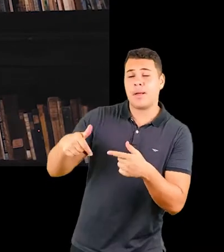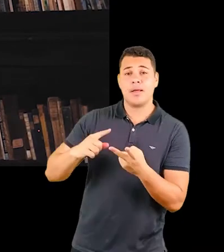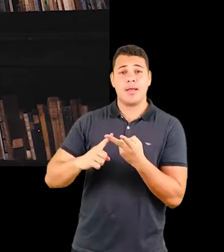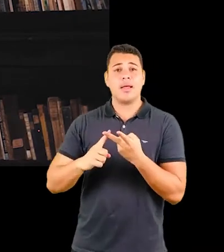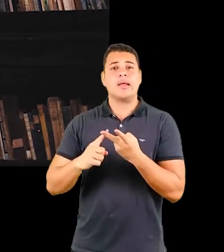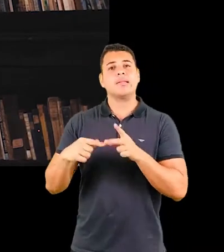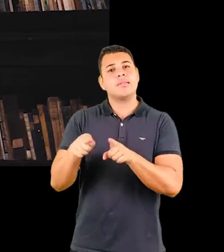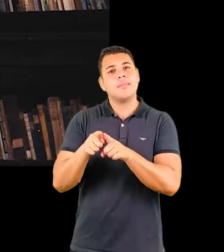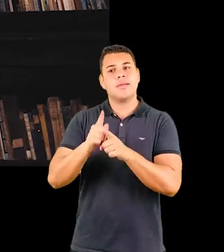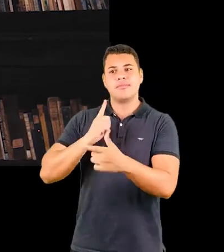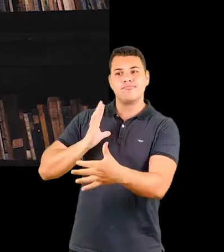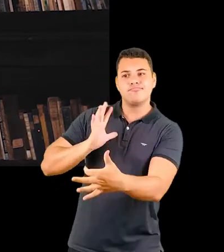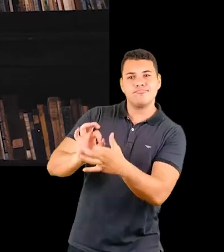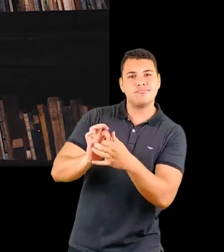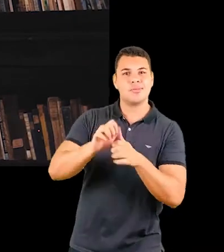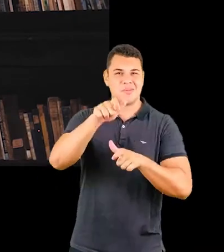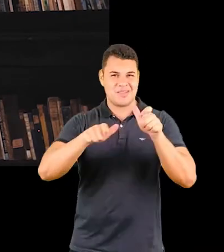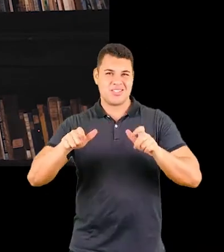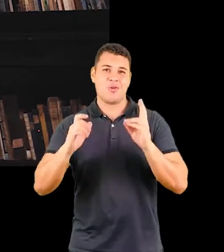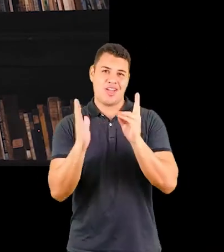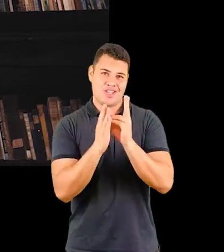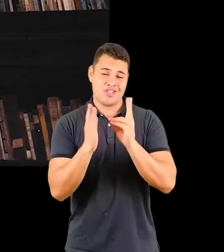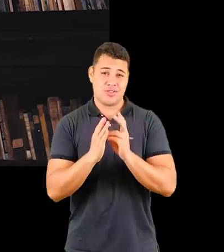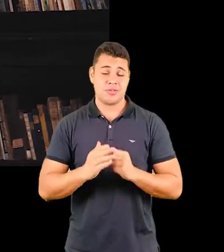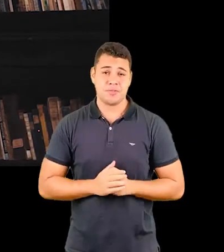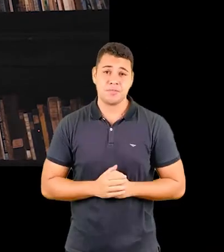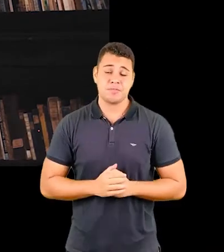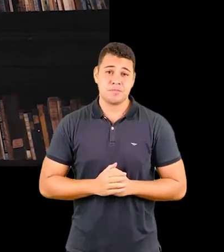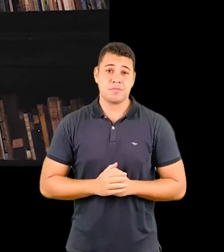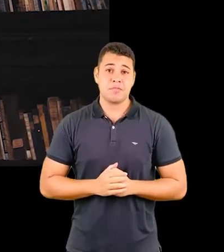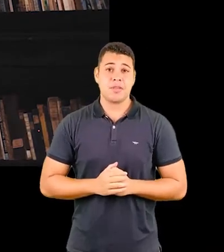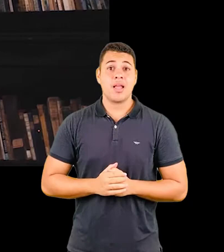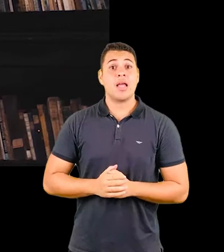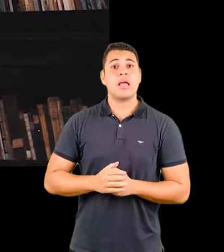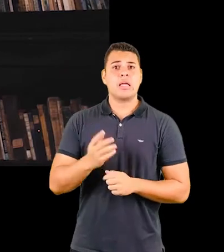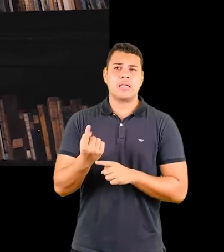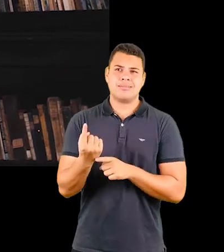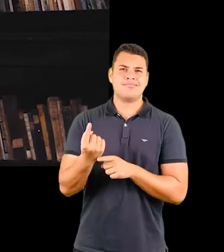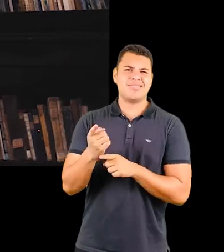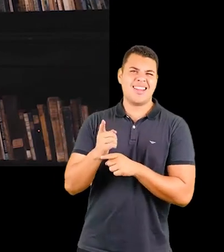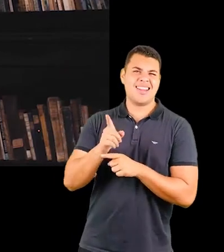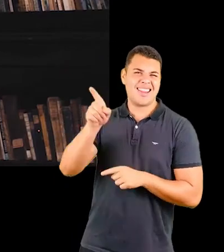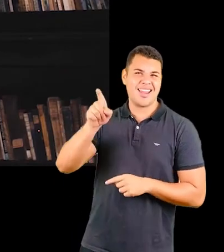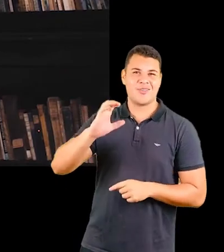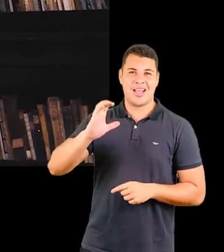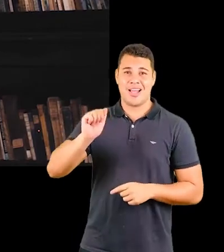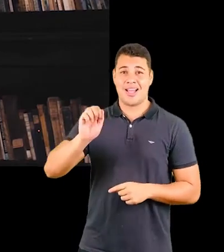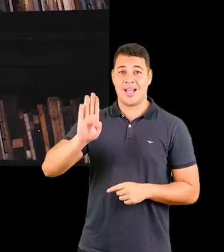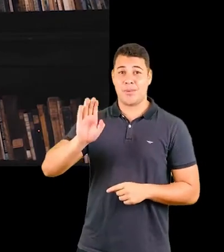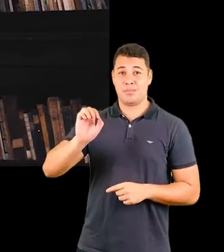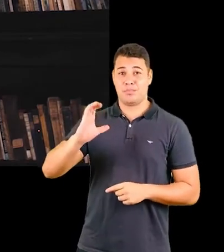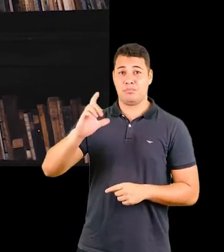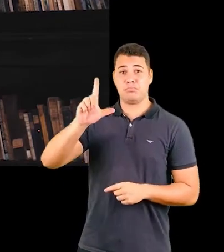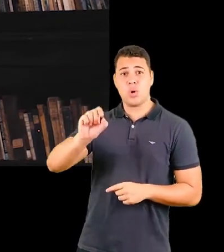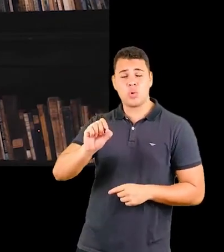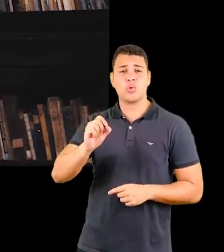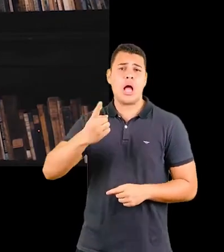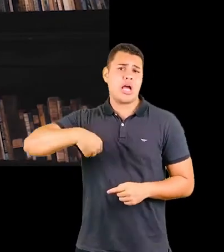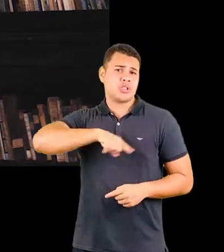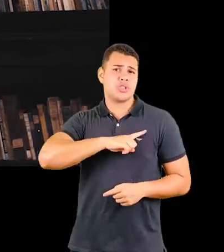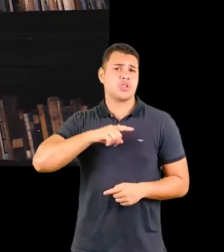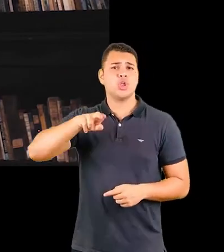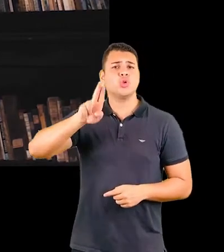ligada aos índios, eu, pelo menos lá no Caboclo Curubá, a gente nunca trabalhou isso.